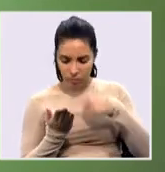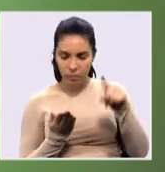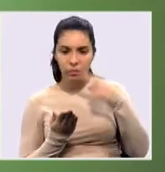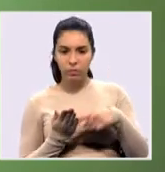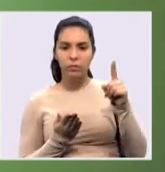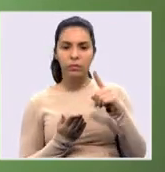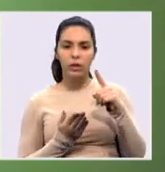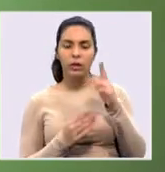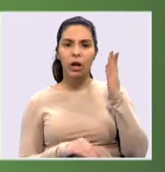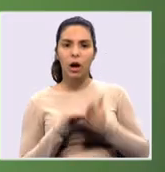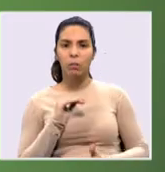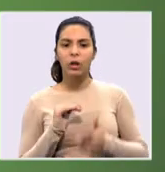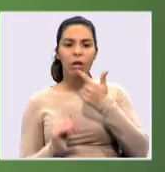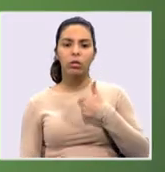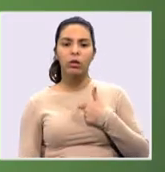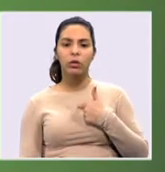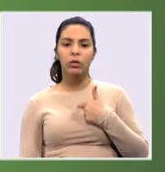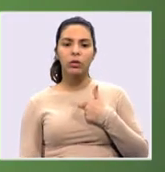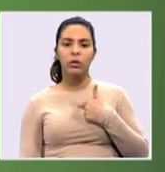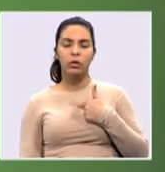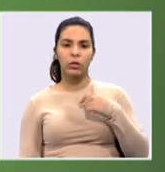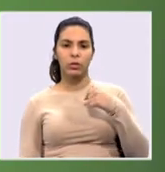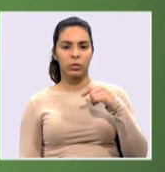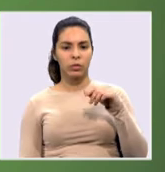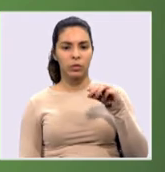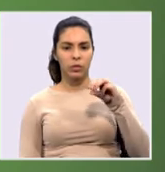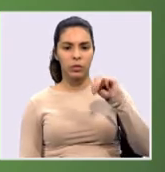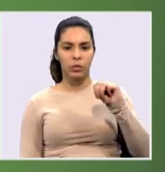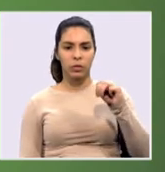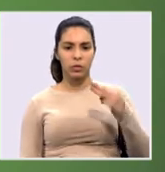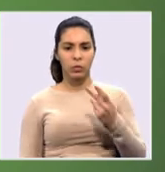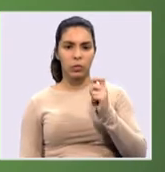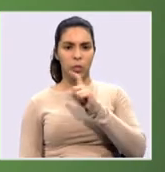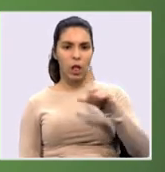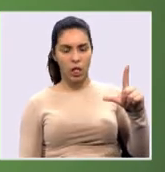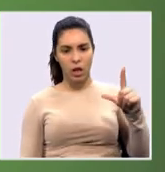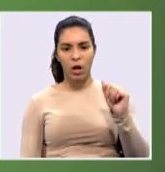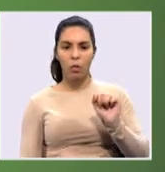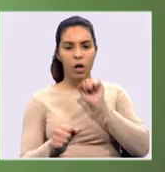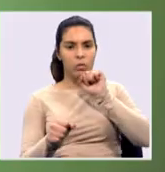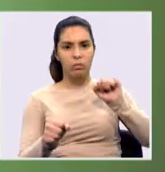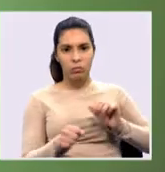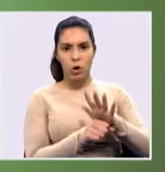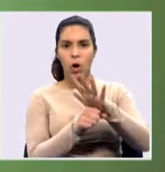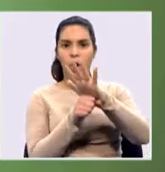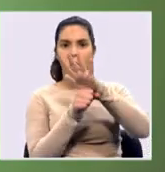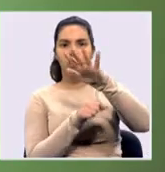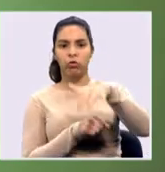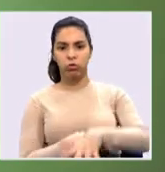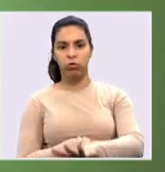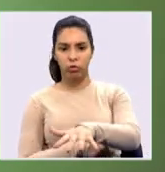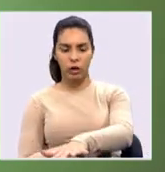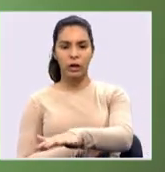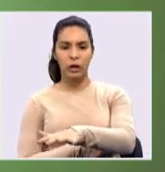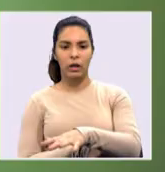internet termos de surf. E do nada vê um nome que diz Swell, quando a onda chega à costa. Fez-se uma luz na cabeça